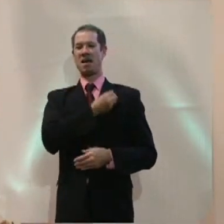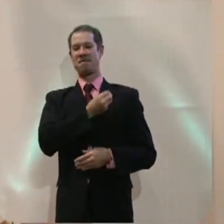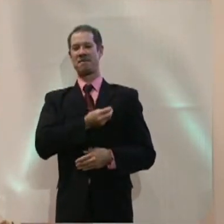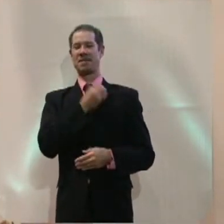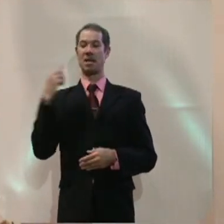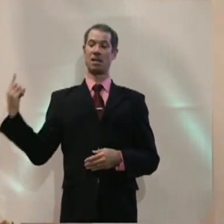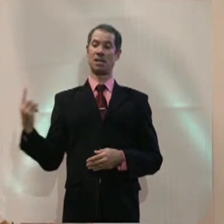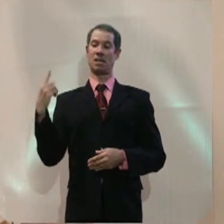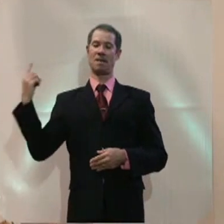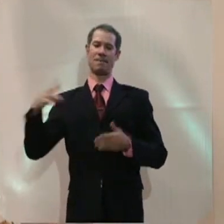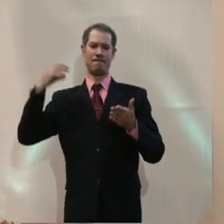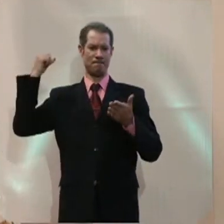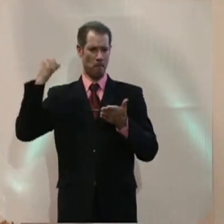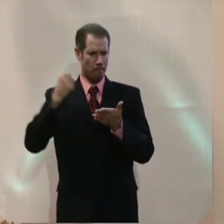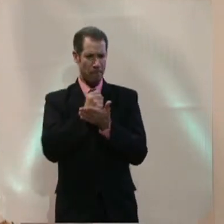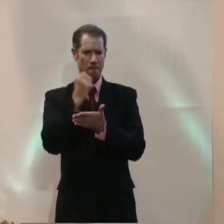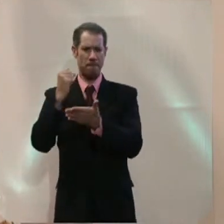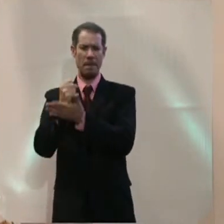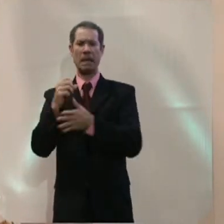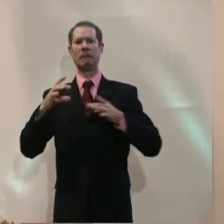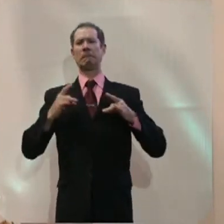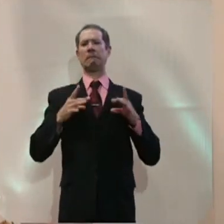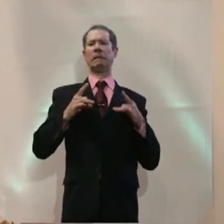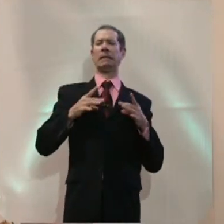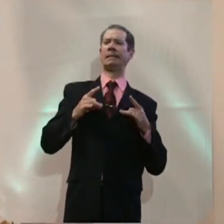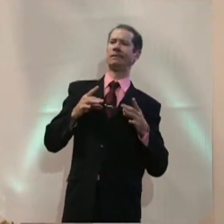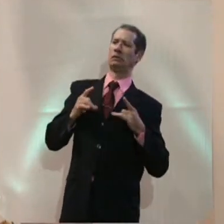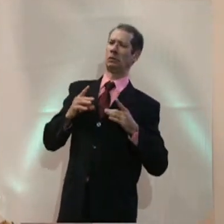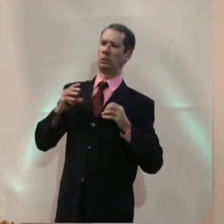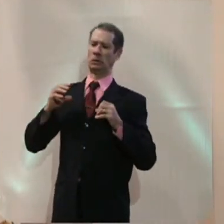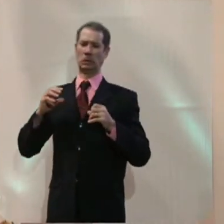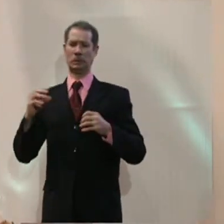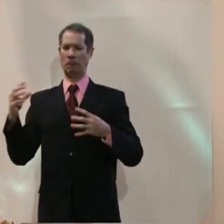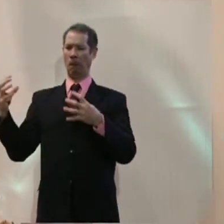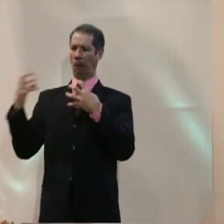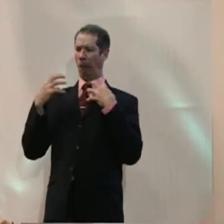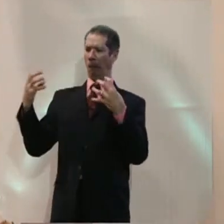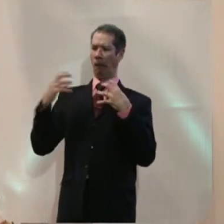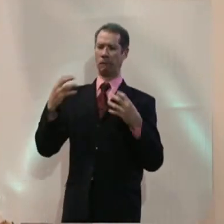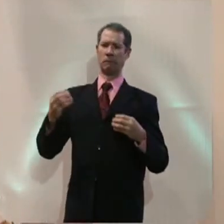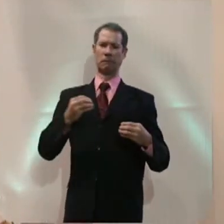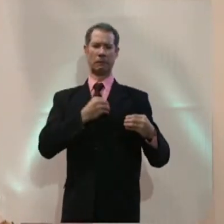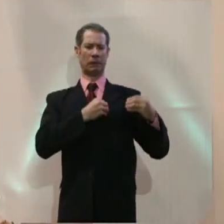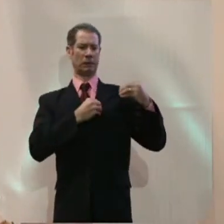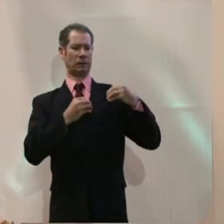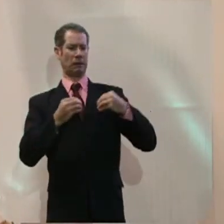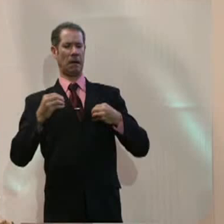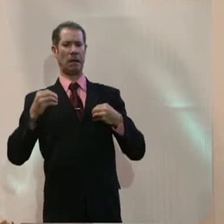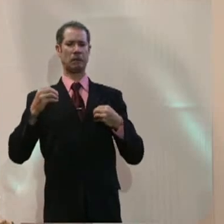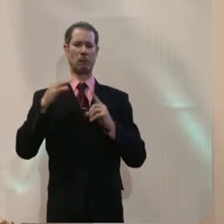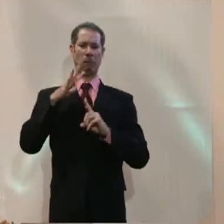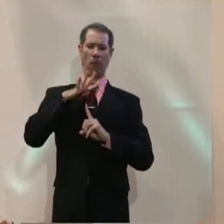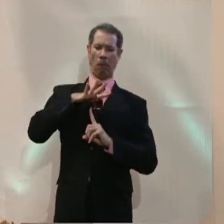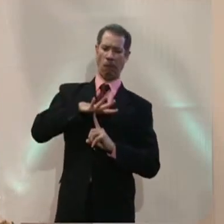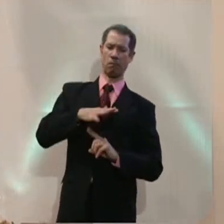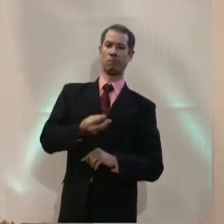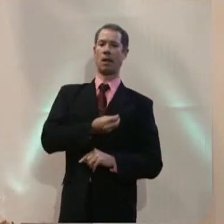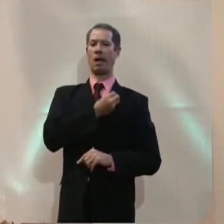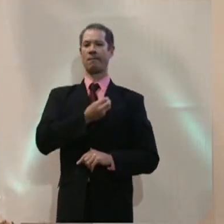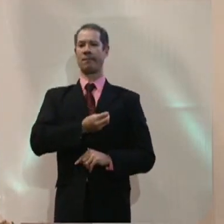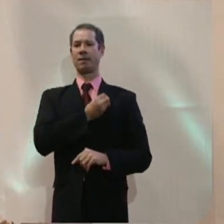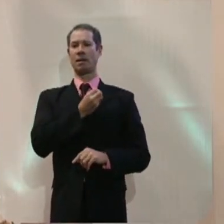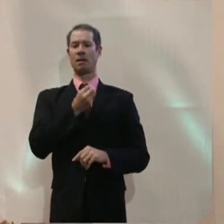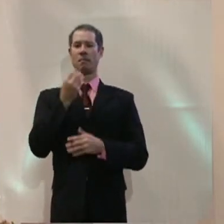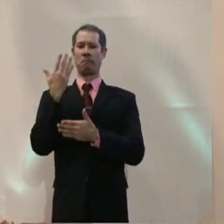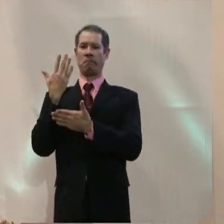Davi, a luta, o medo, as pressões, os pecados, a angústia da vida o faziam